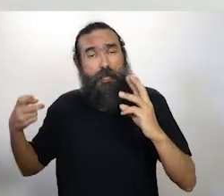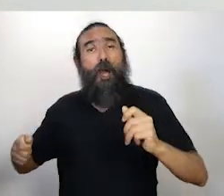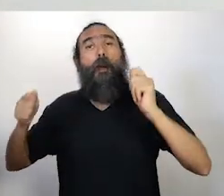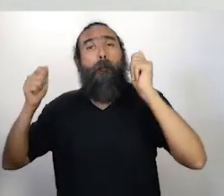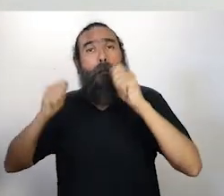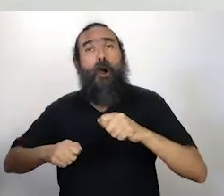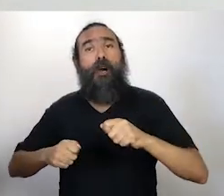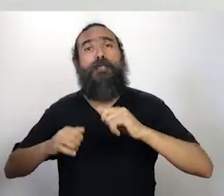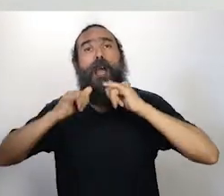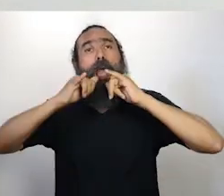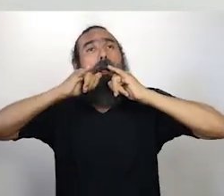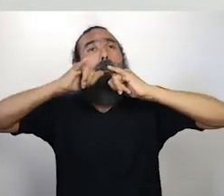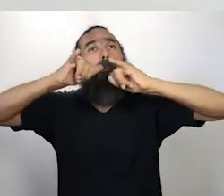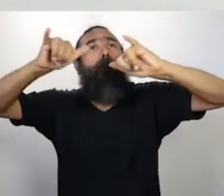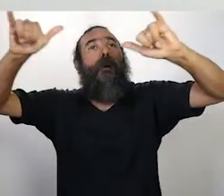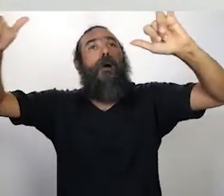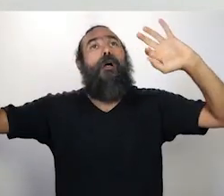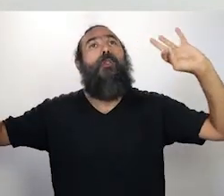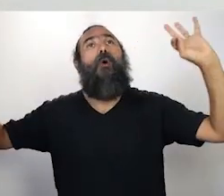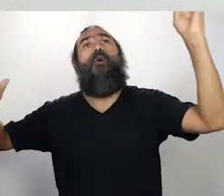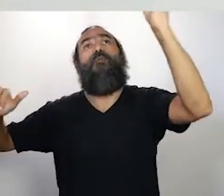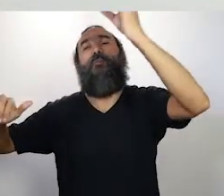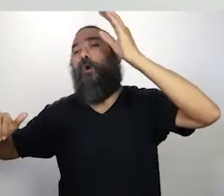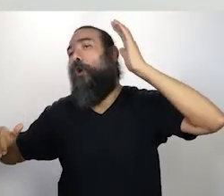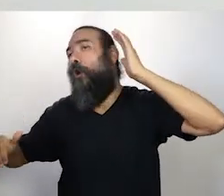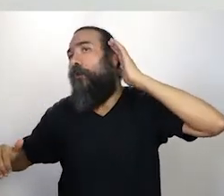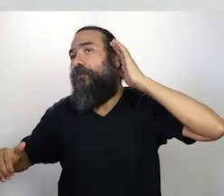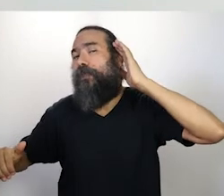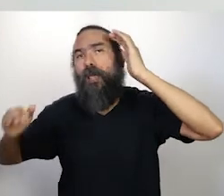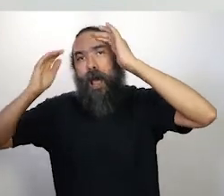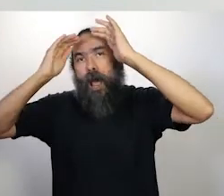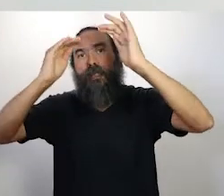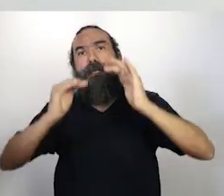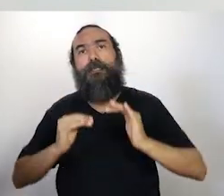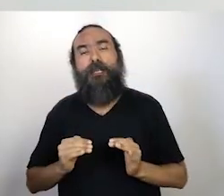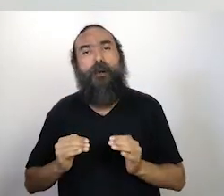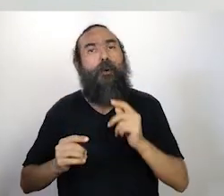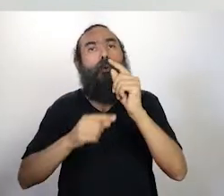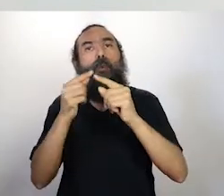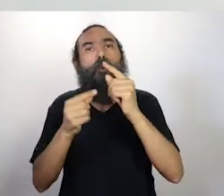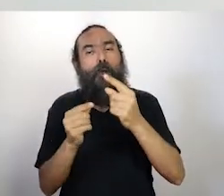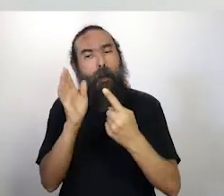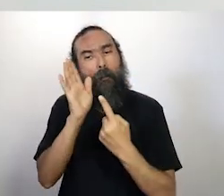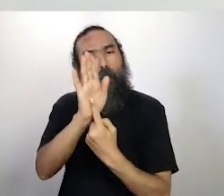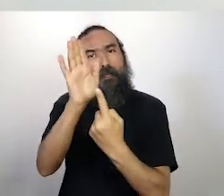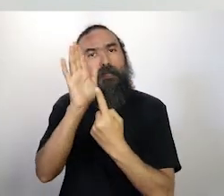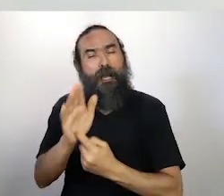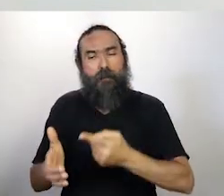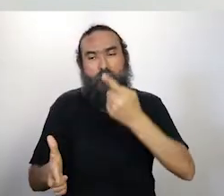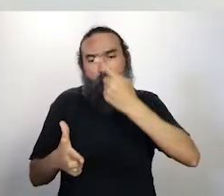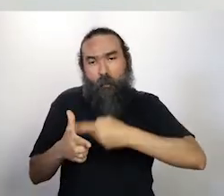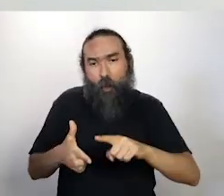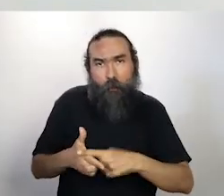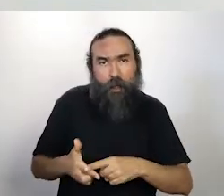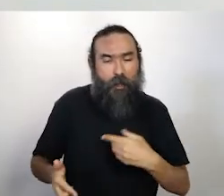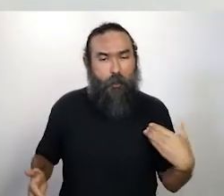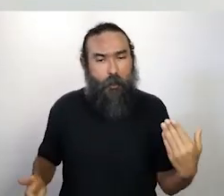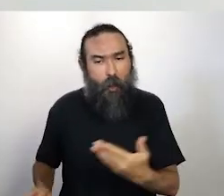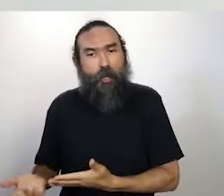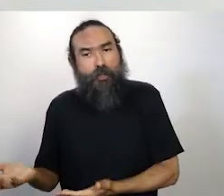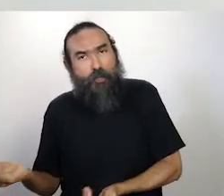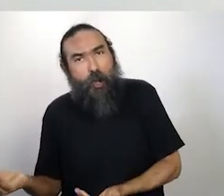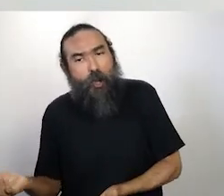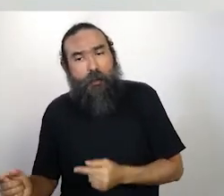na cidade, na aldeia, em todos os espaços que abordem as questões que